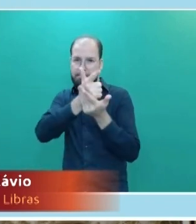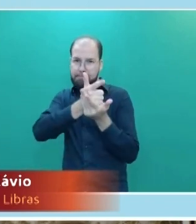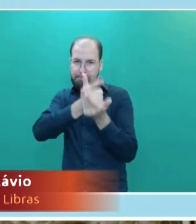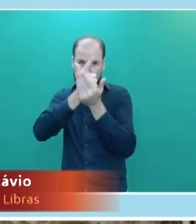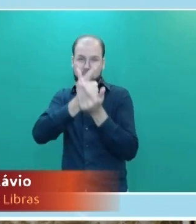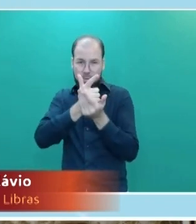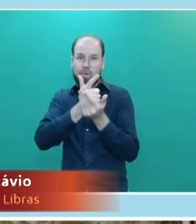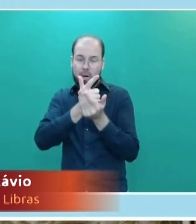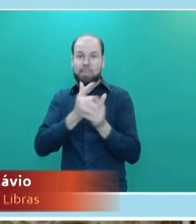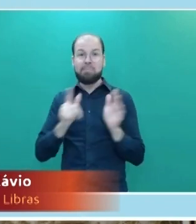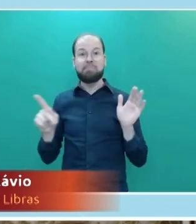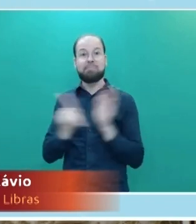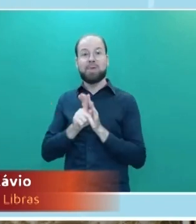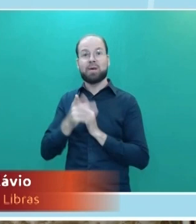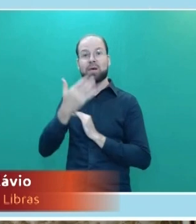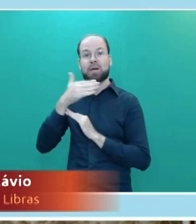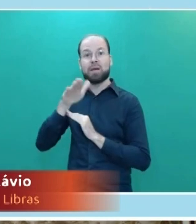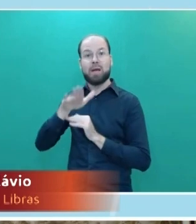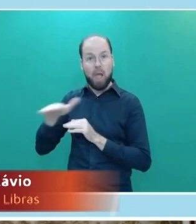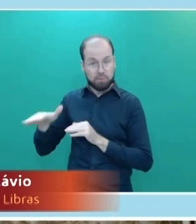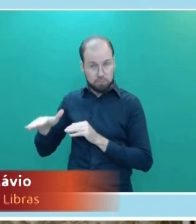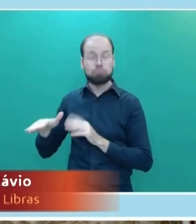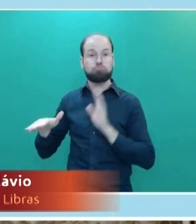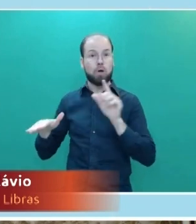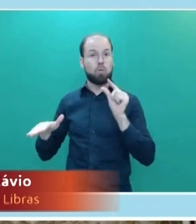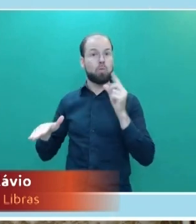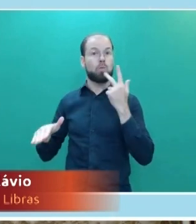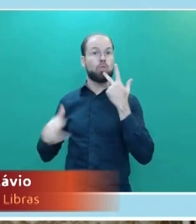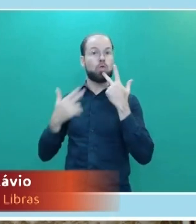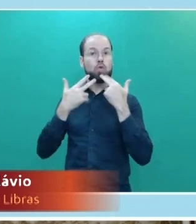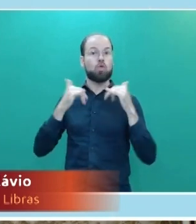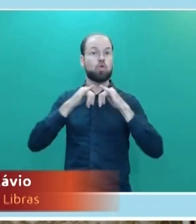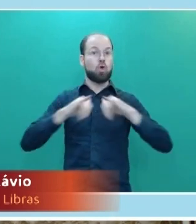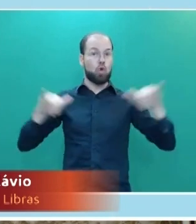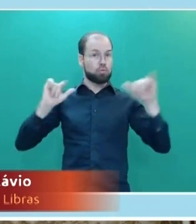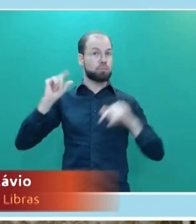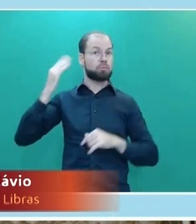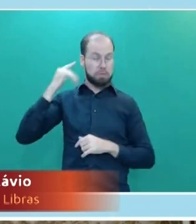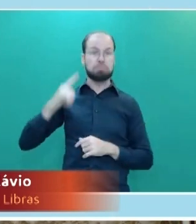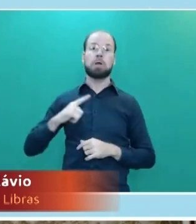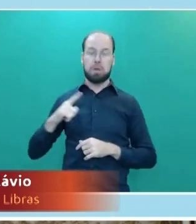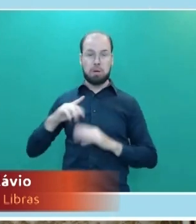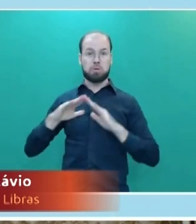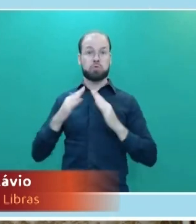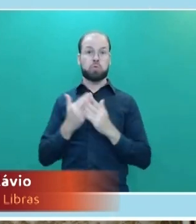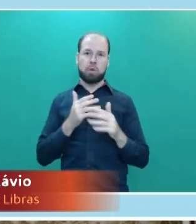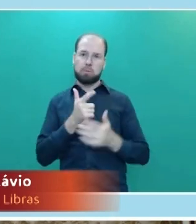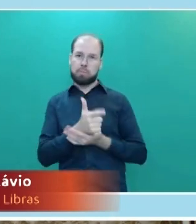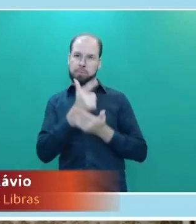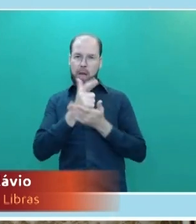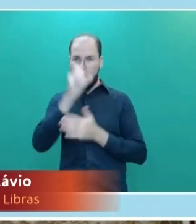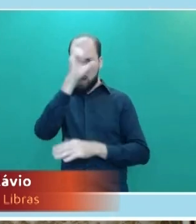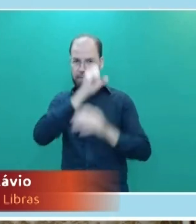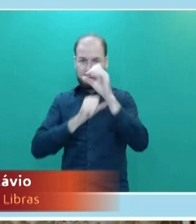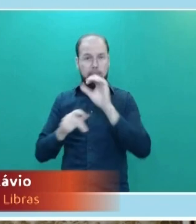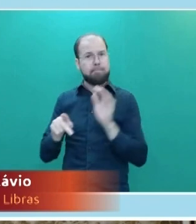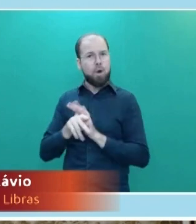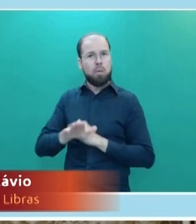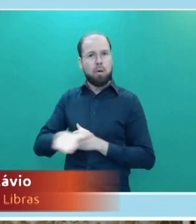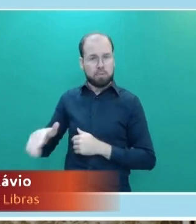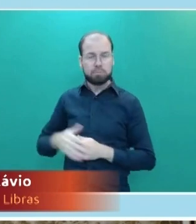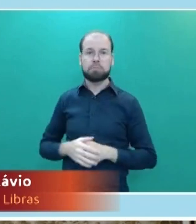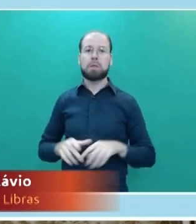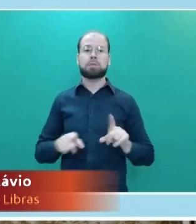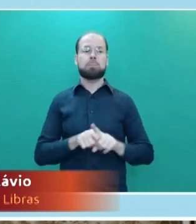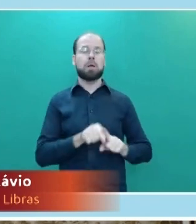a notícia, entre outros problemas também, divulgação excessiva do sujeito que pratica